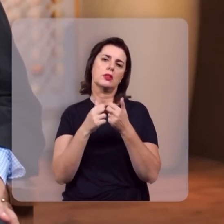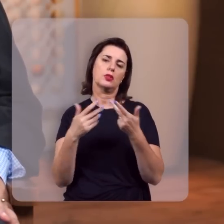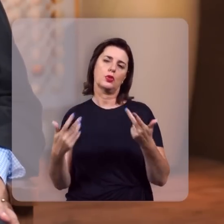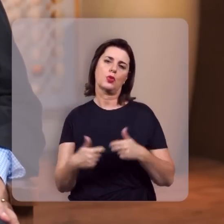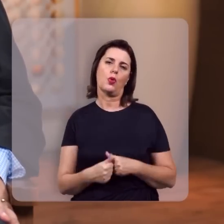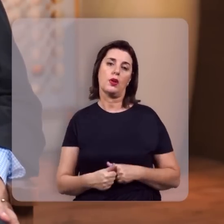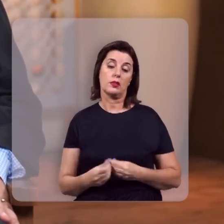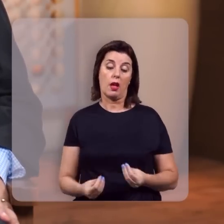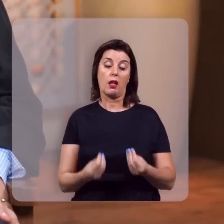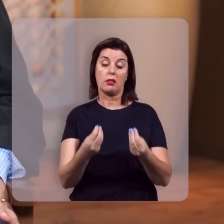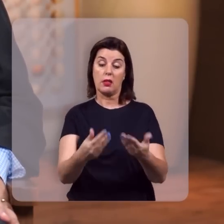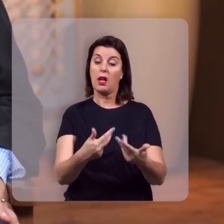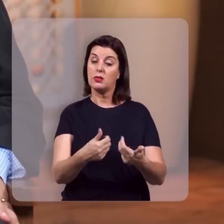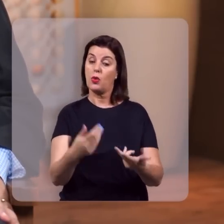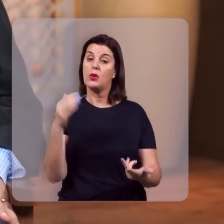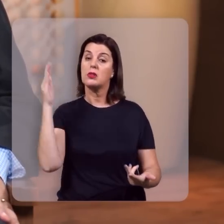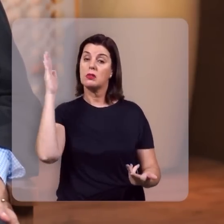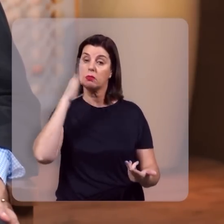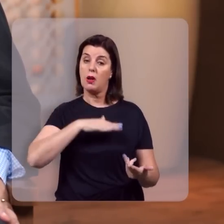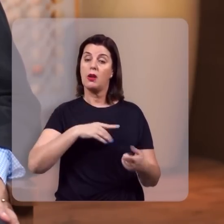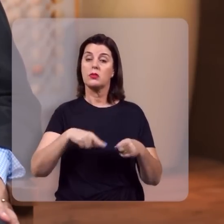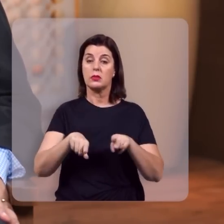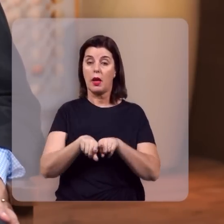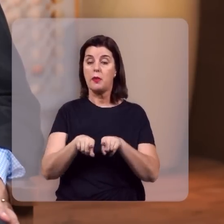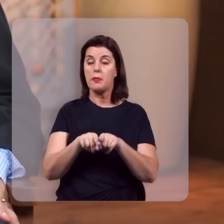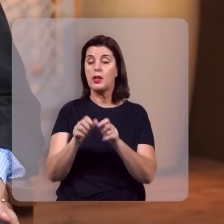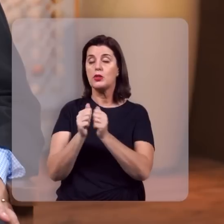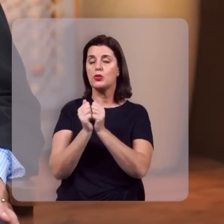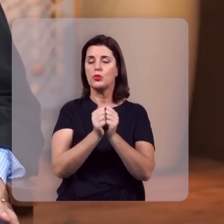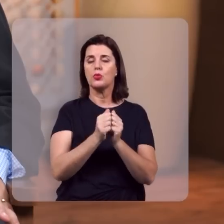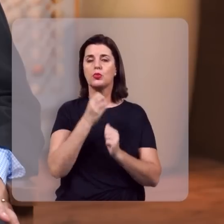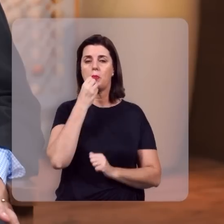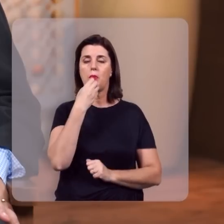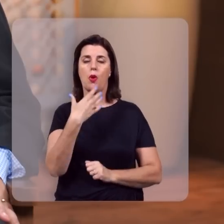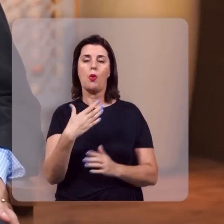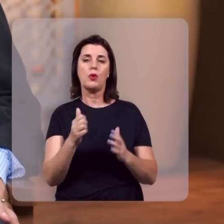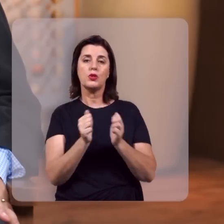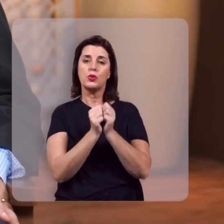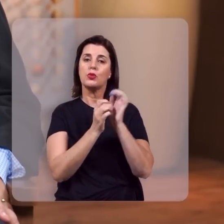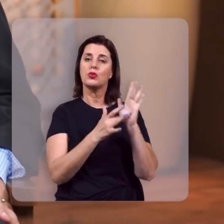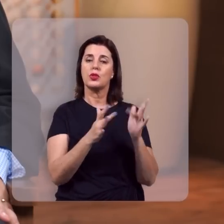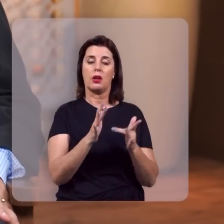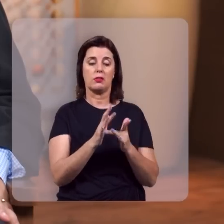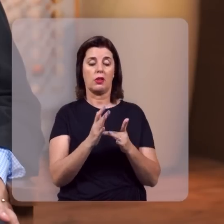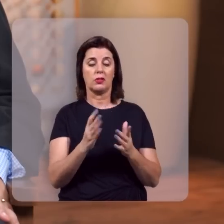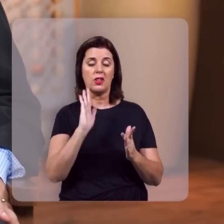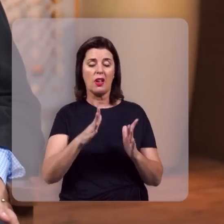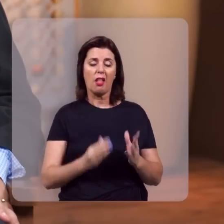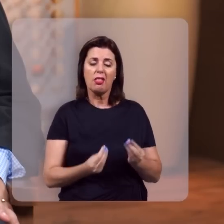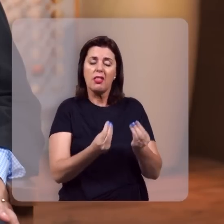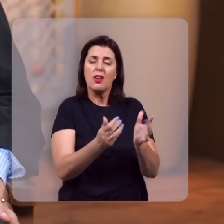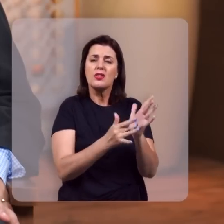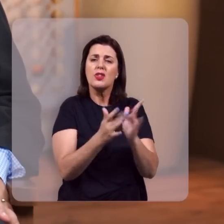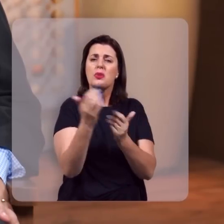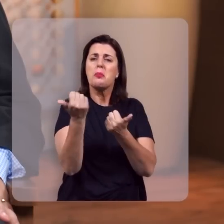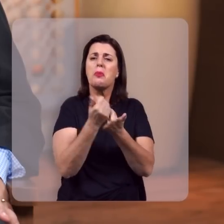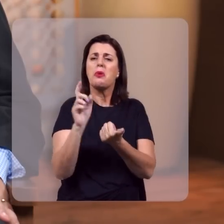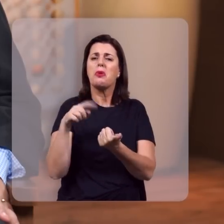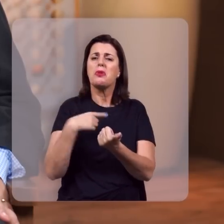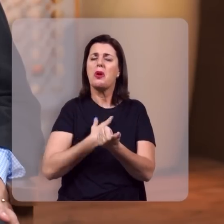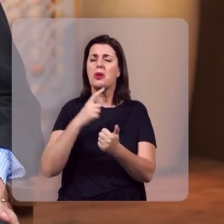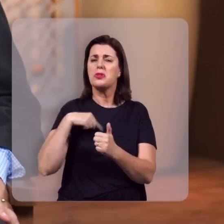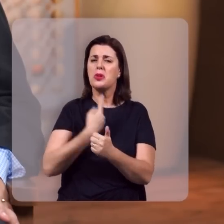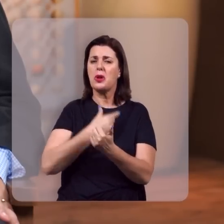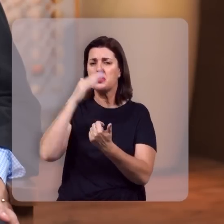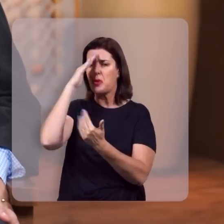coisas? Ele dá as coisas boas e más graciosamente com Jesus. Mas se ele já deu Jesus por nós